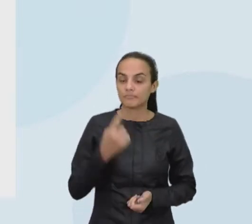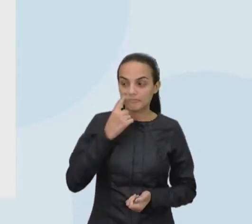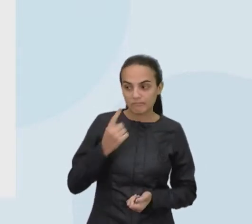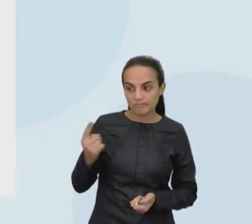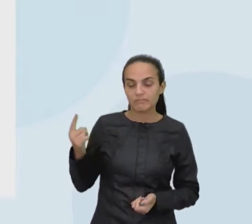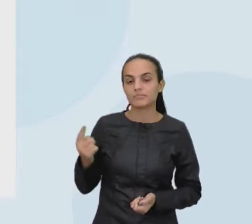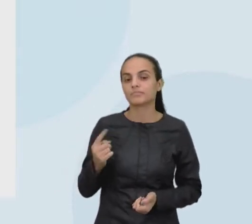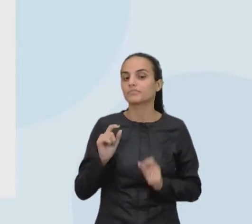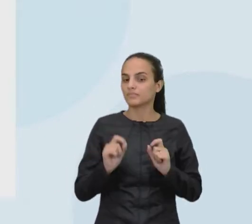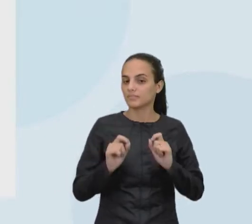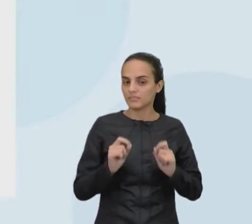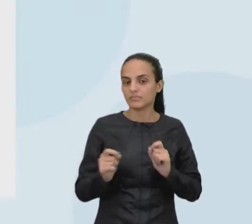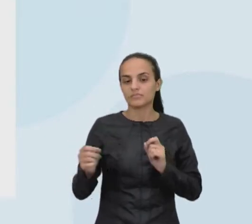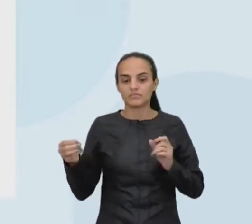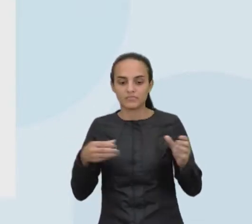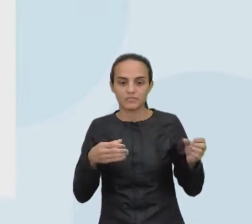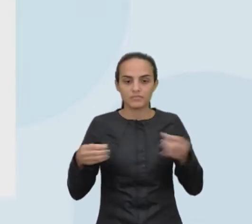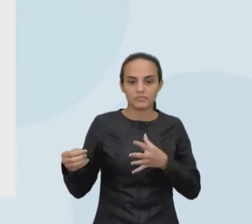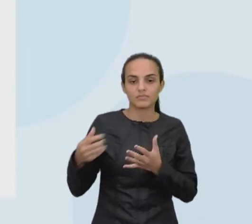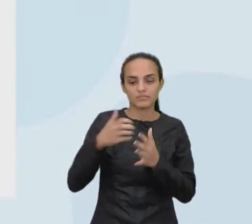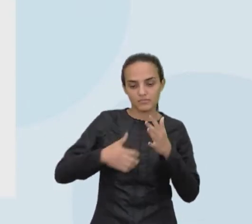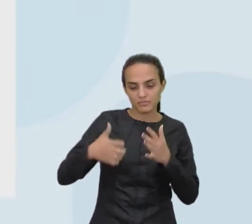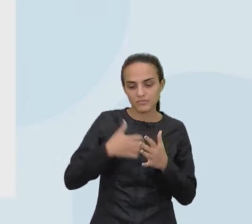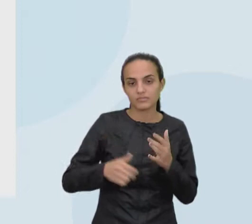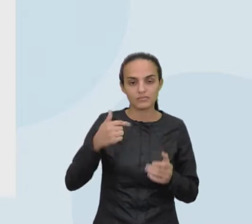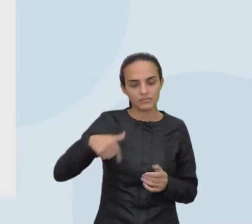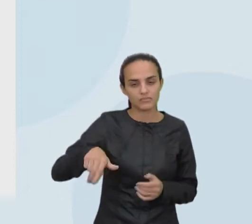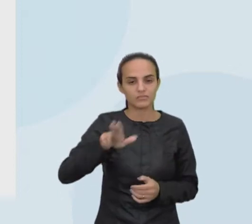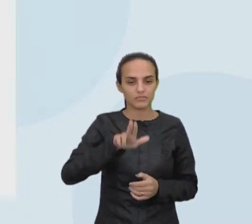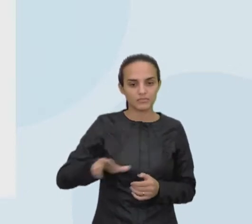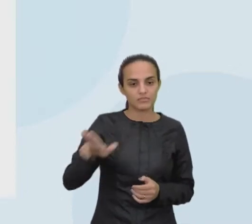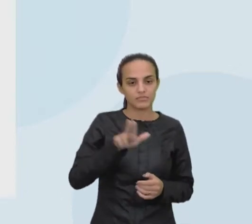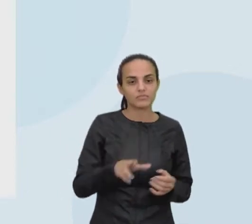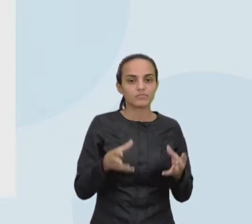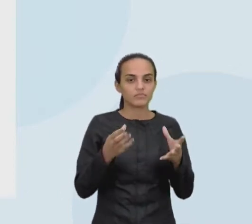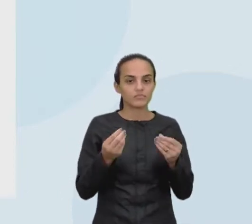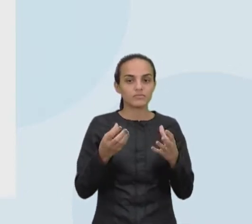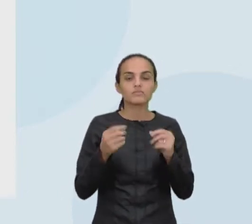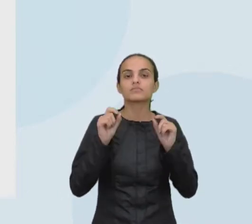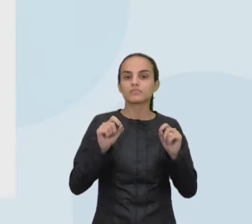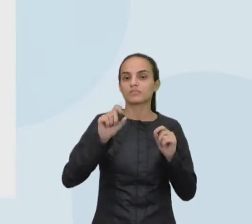aí da Revolução Industrial. Então a gente usou muita lenha, que vocês estão vendo, né,